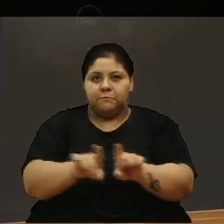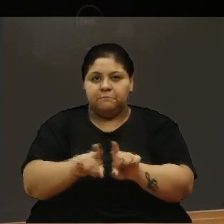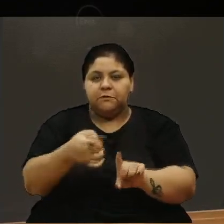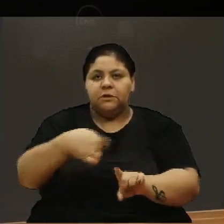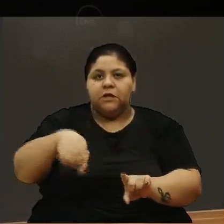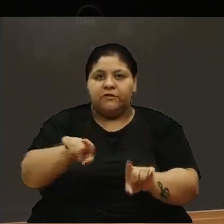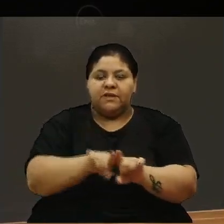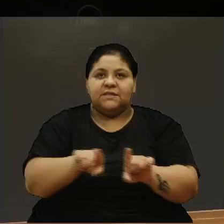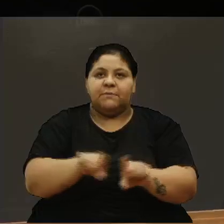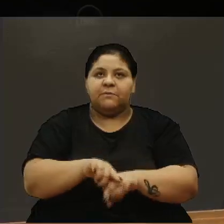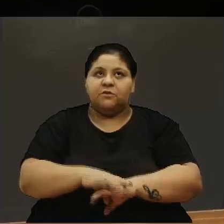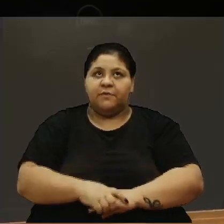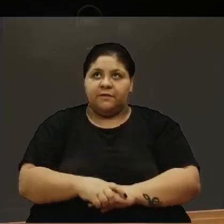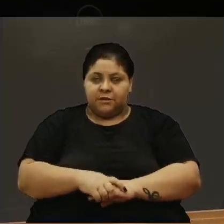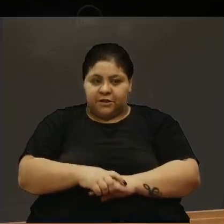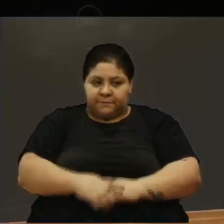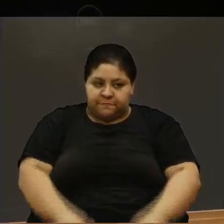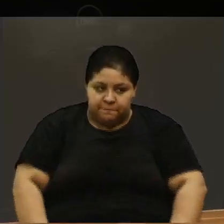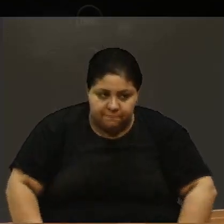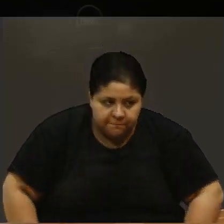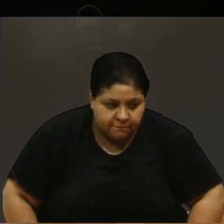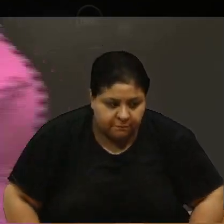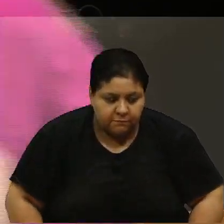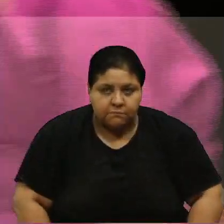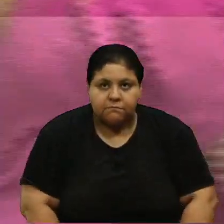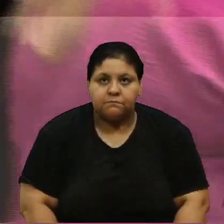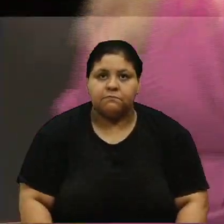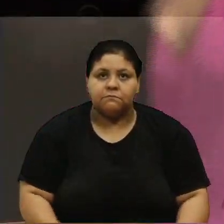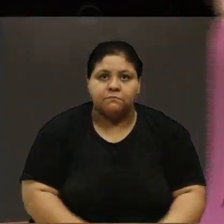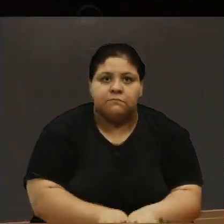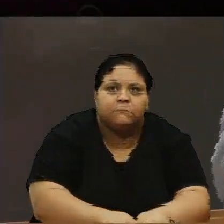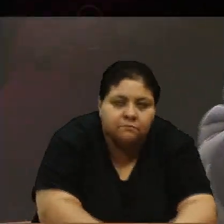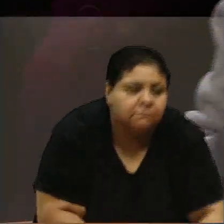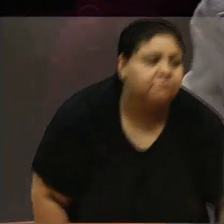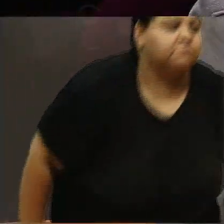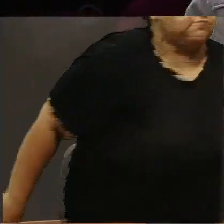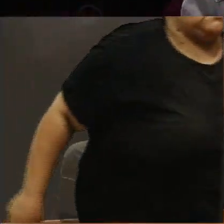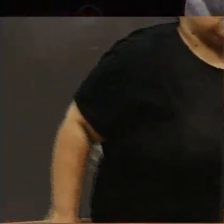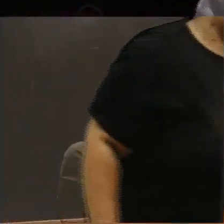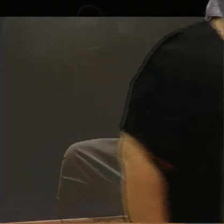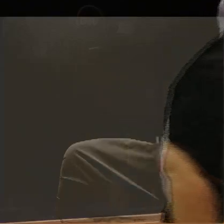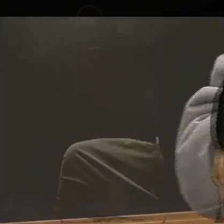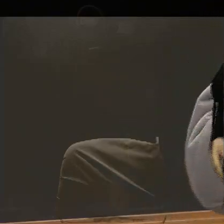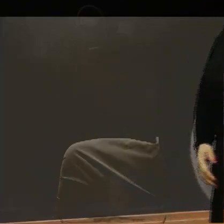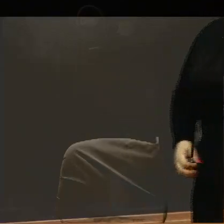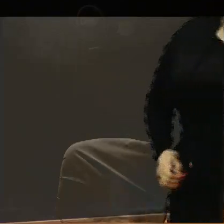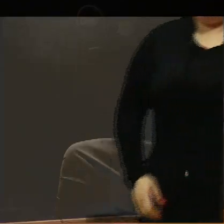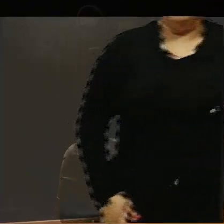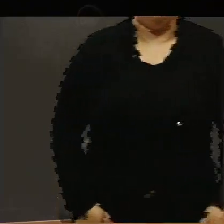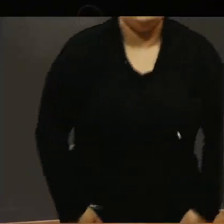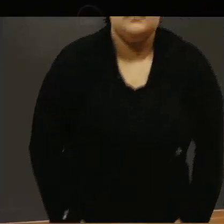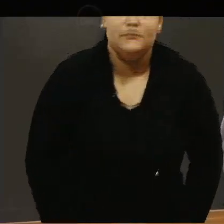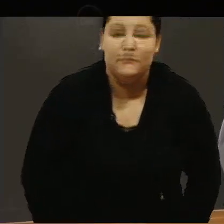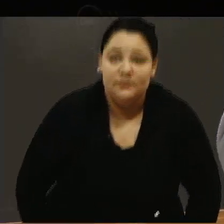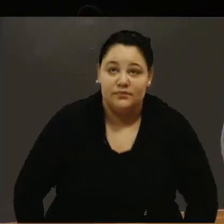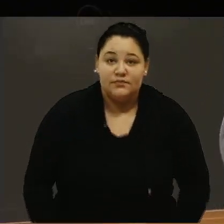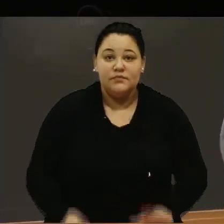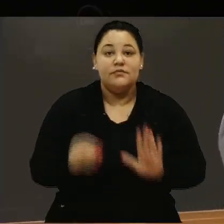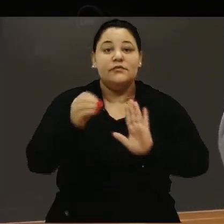estamos tratando de um tema que tem uma repercussão em 10% do orçamento do município. E a